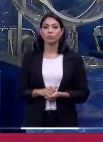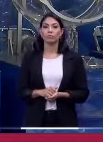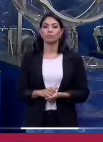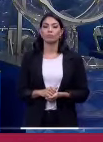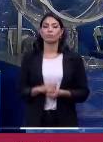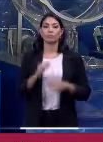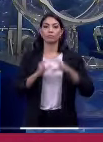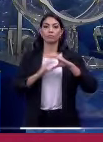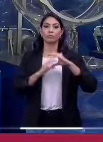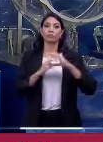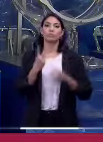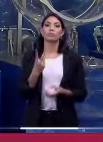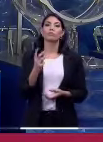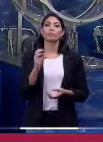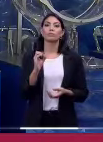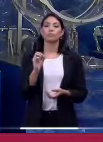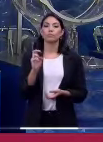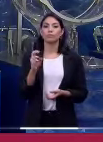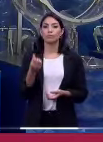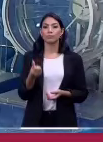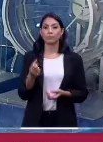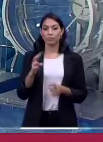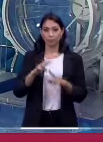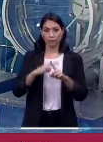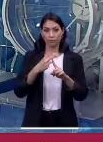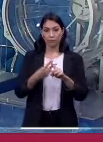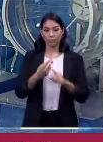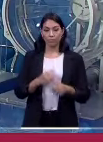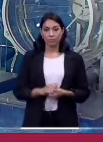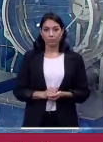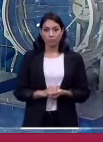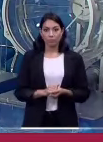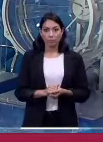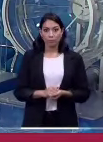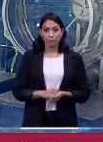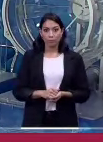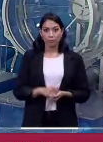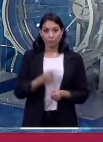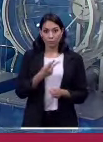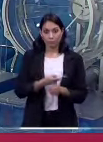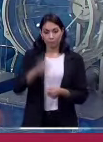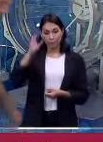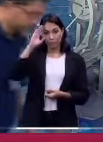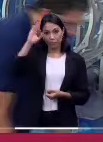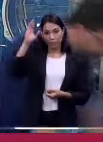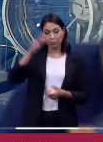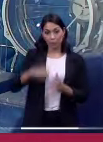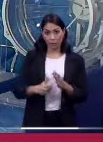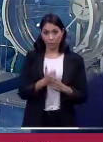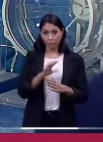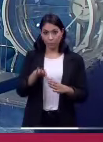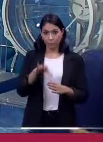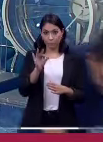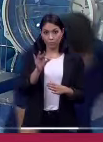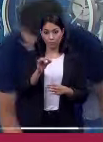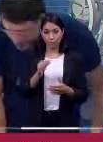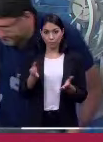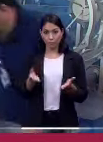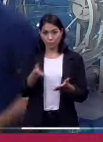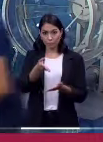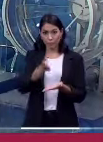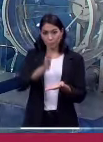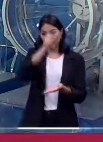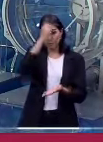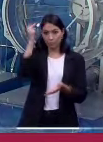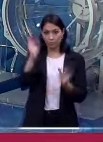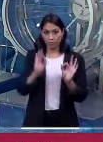Lembrando que este é o concurso número 2056 da dupla Sena. Na faixa principal do primeiro sorteio, o prêmio a ser